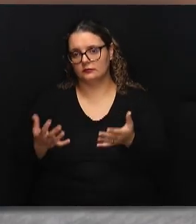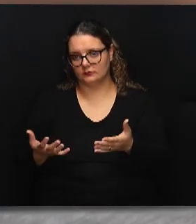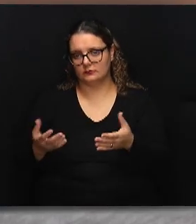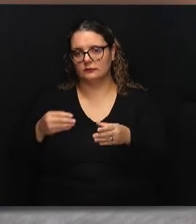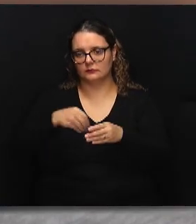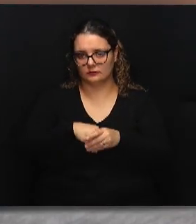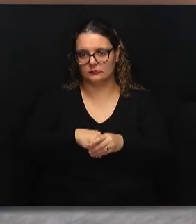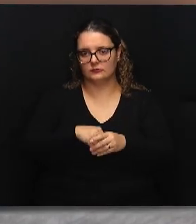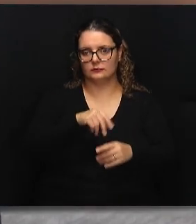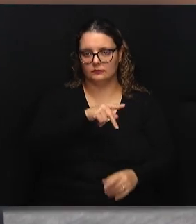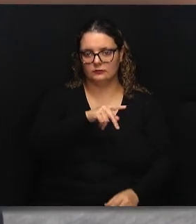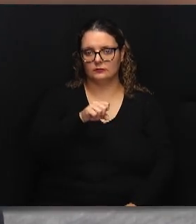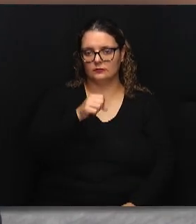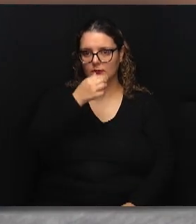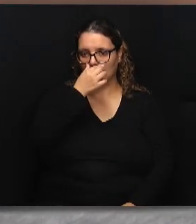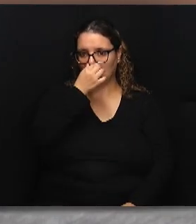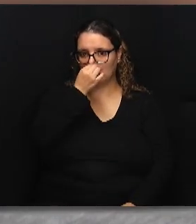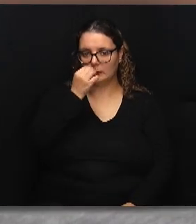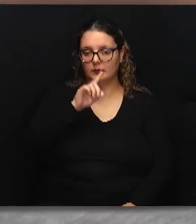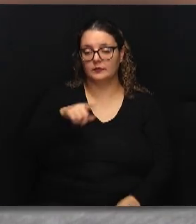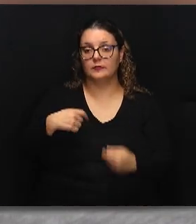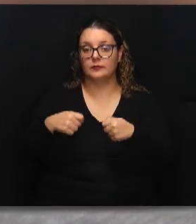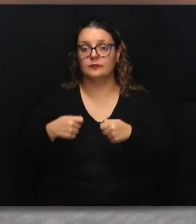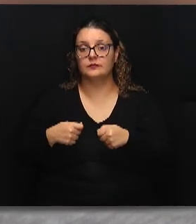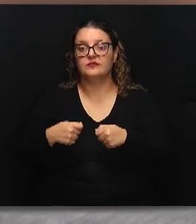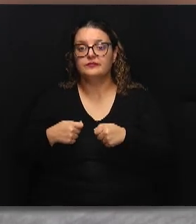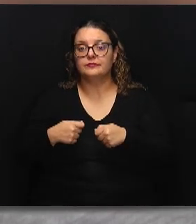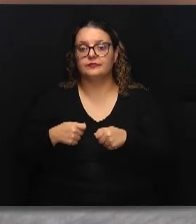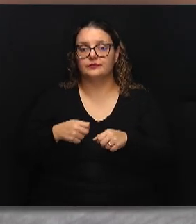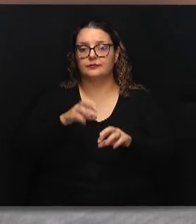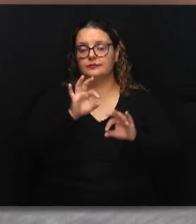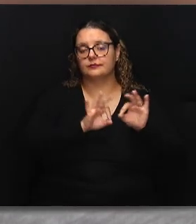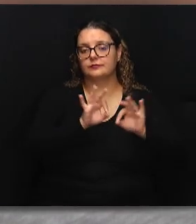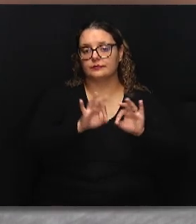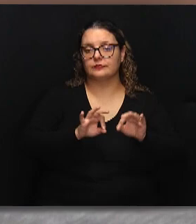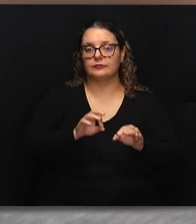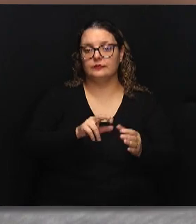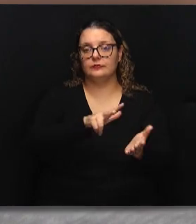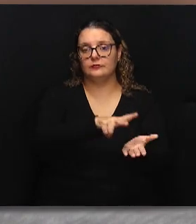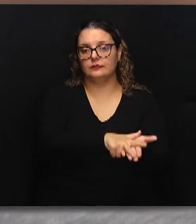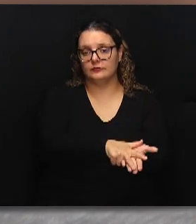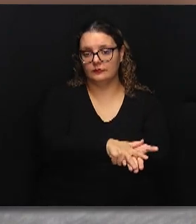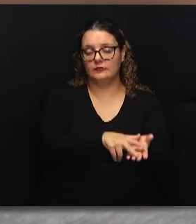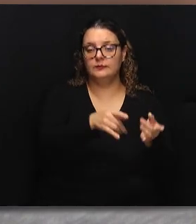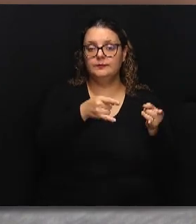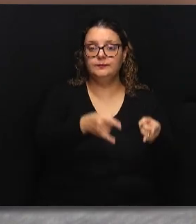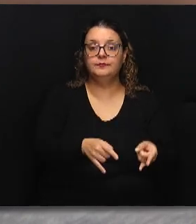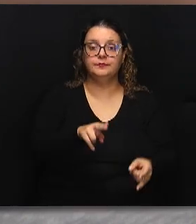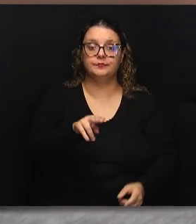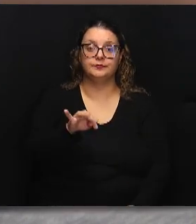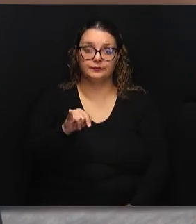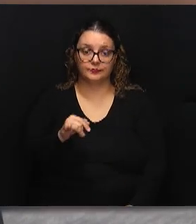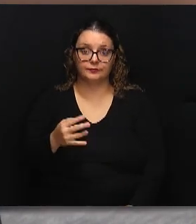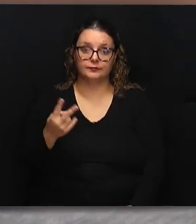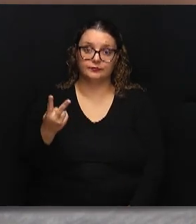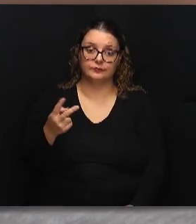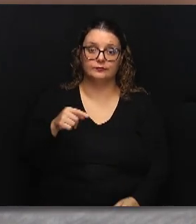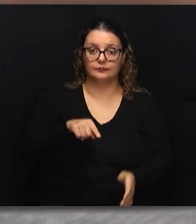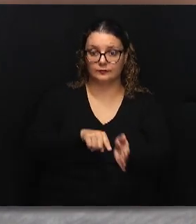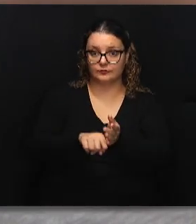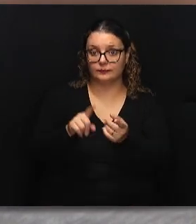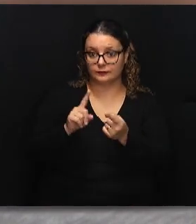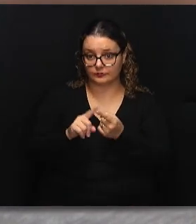do pronto-socorro, que não precise fazer reservas dos leitos de UTI. Então, são dois questionamentos,